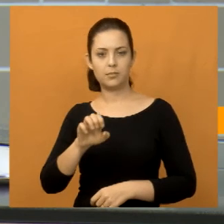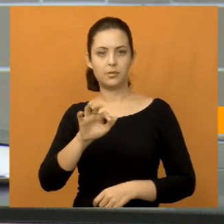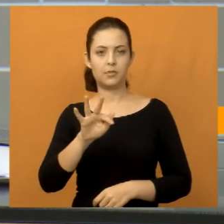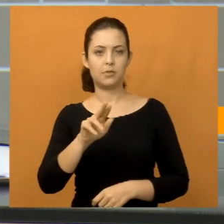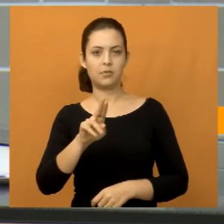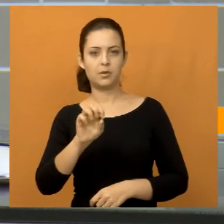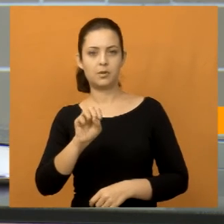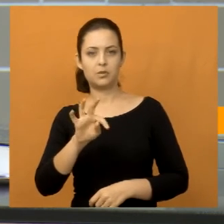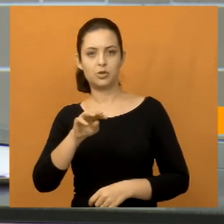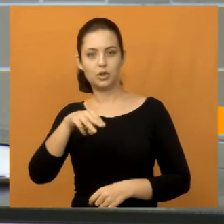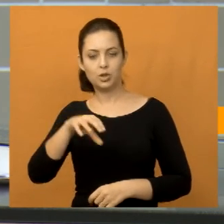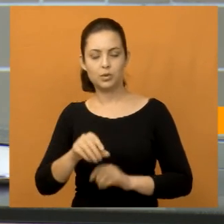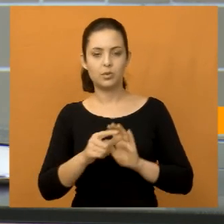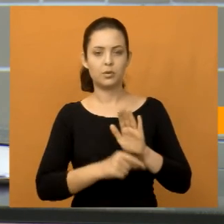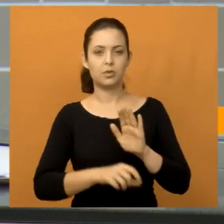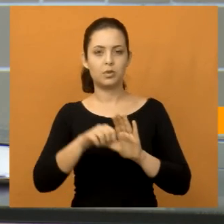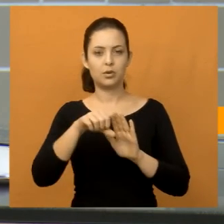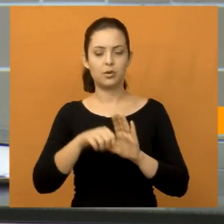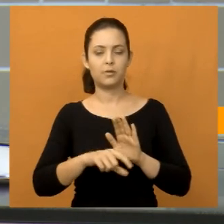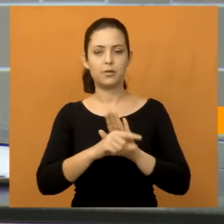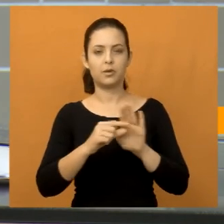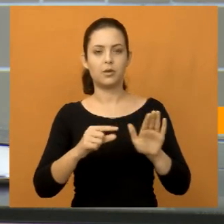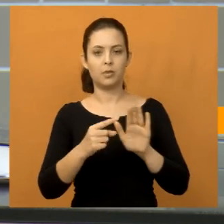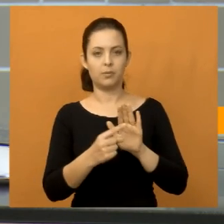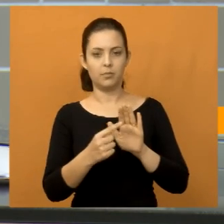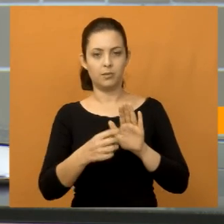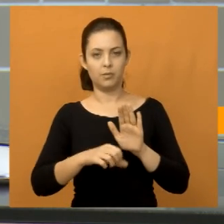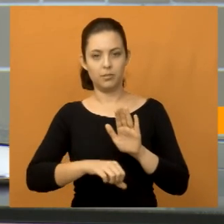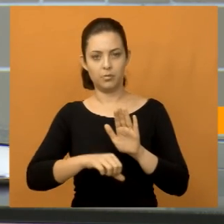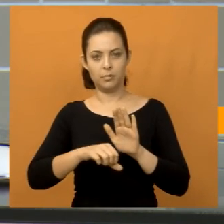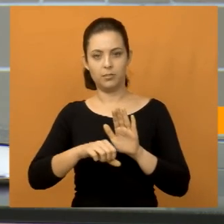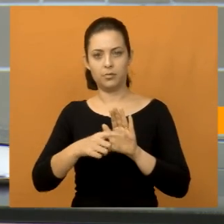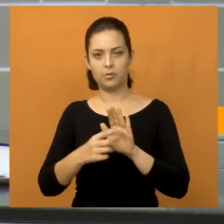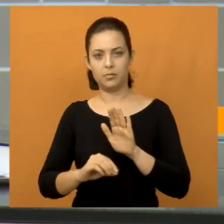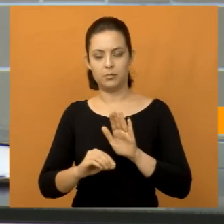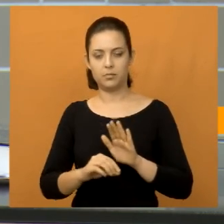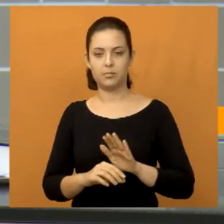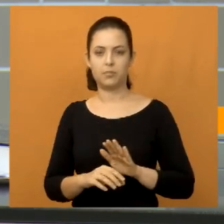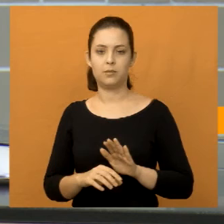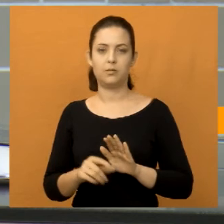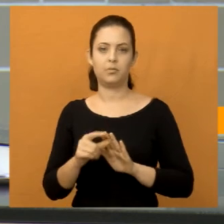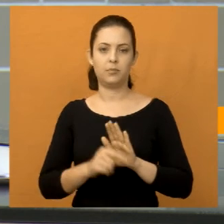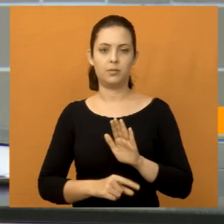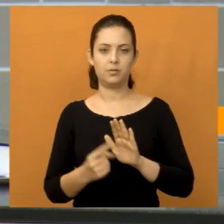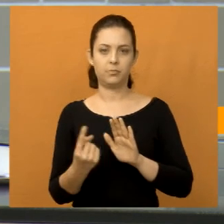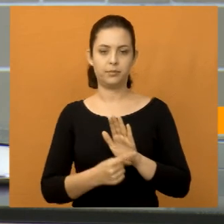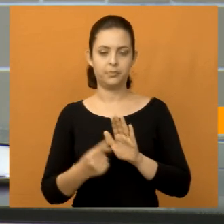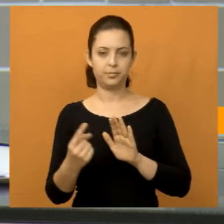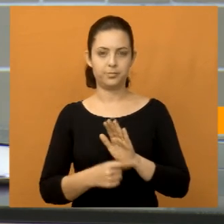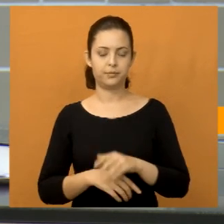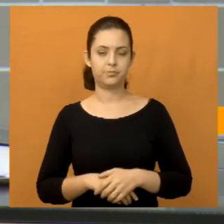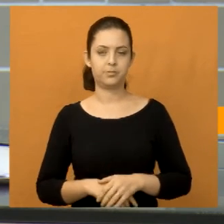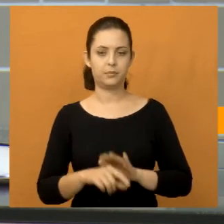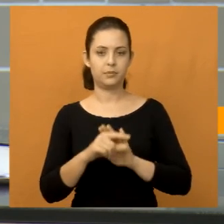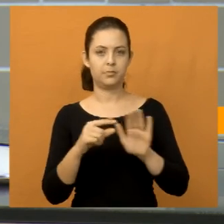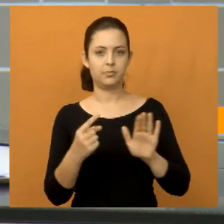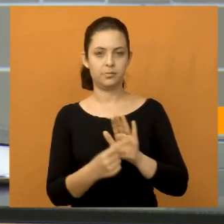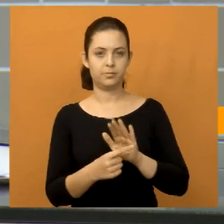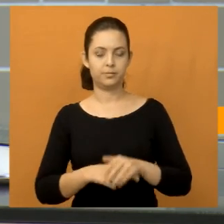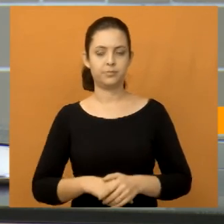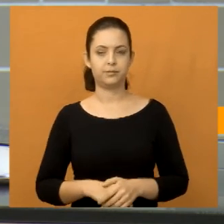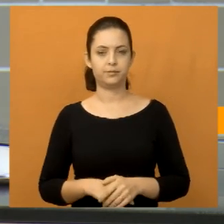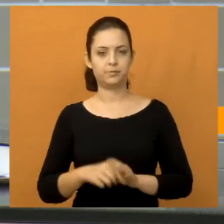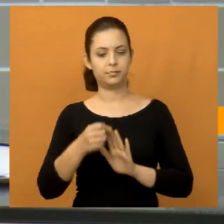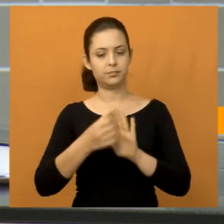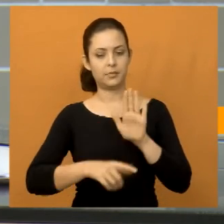Moraes, artigo 9, incisos 1, 9, 10, artigo 11, inciso 1,